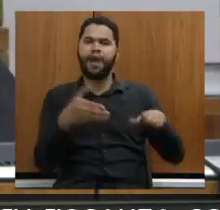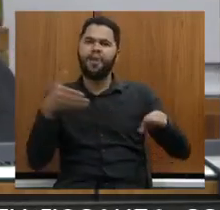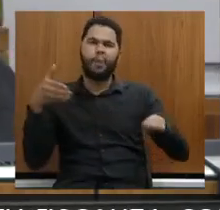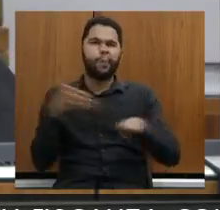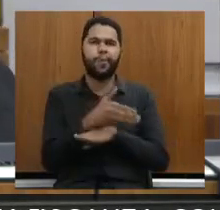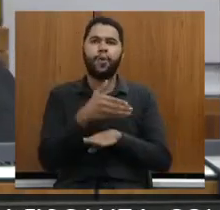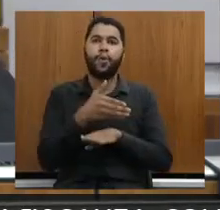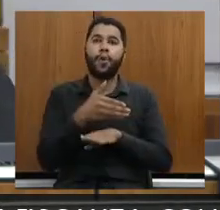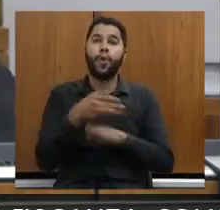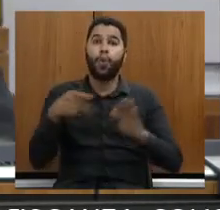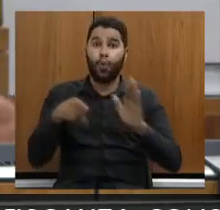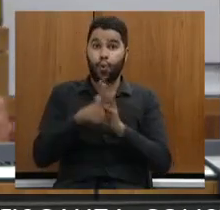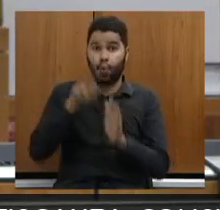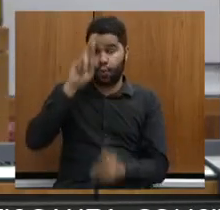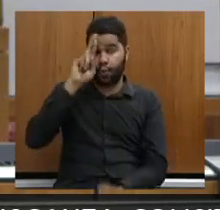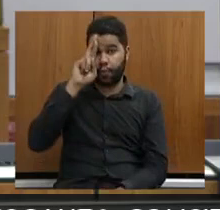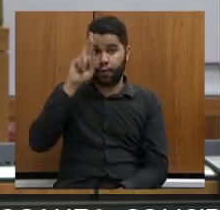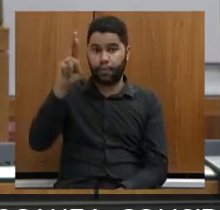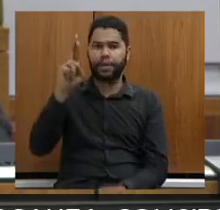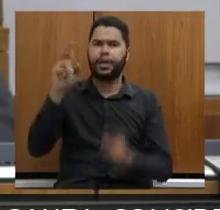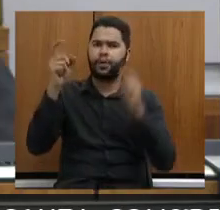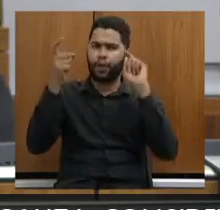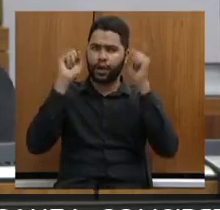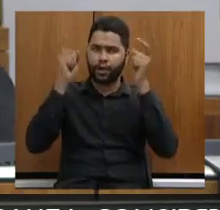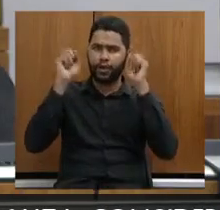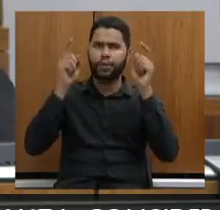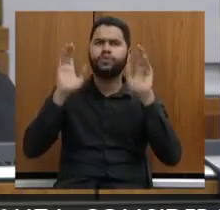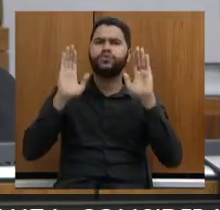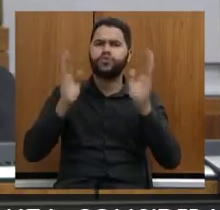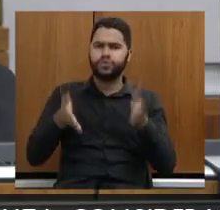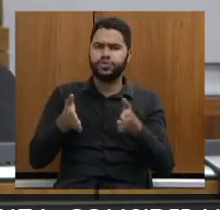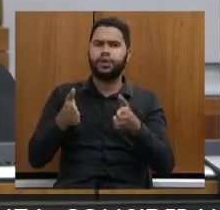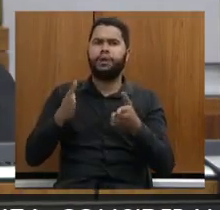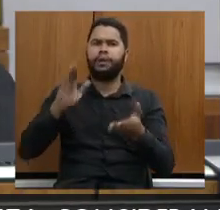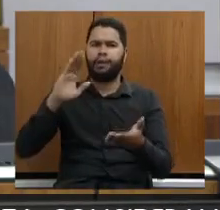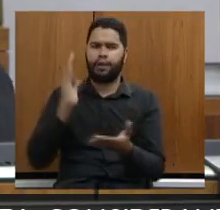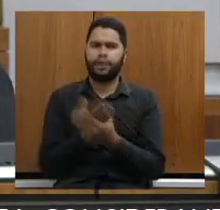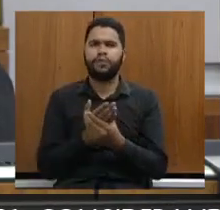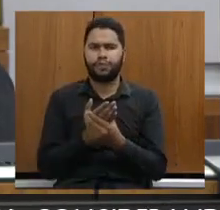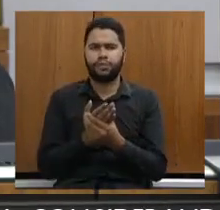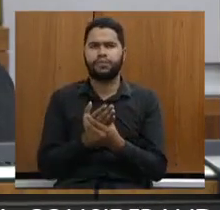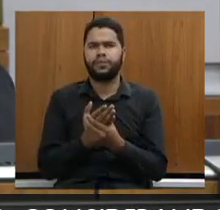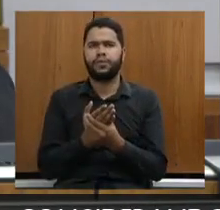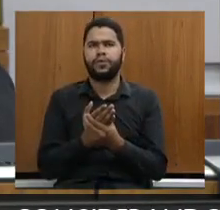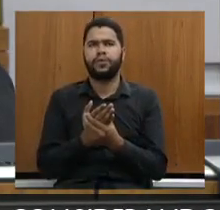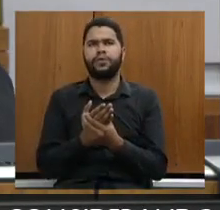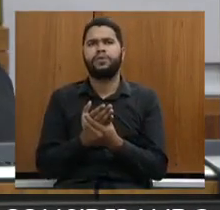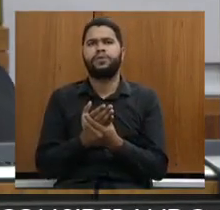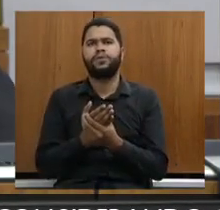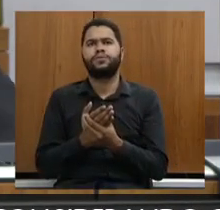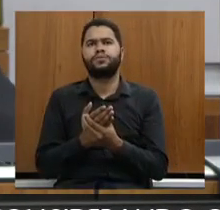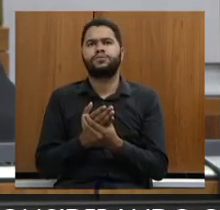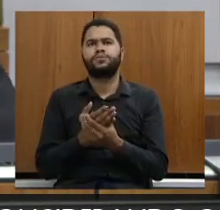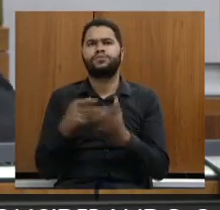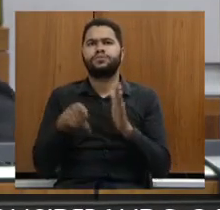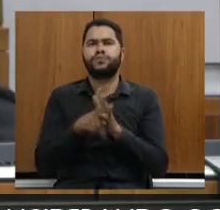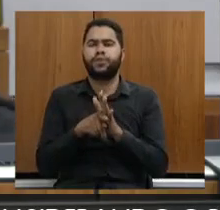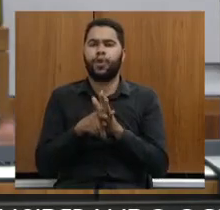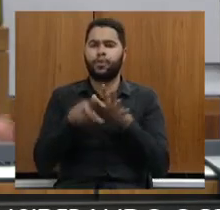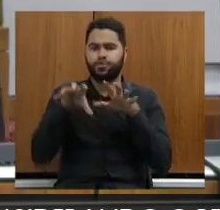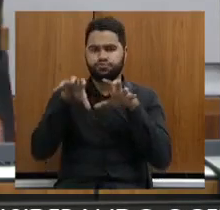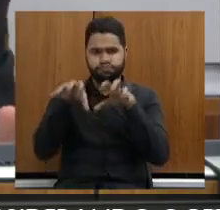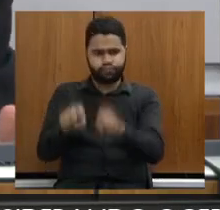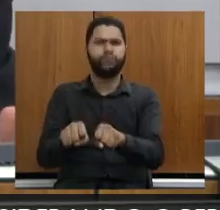o proprietário fizeram a reunião proprietário já entrou com com ação de reintegração